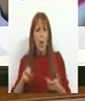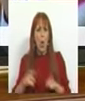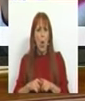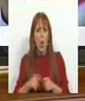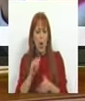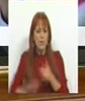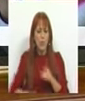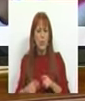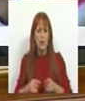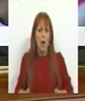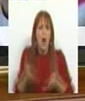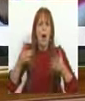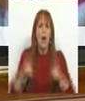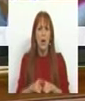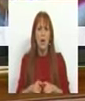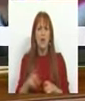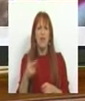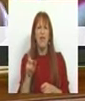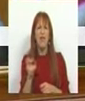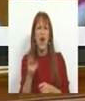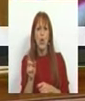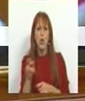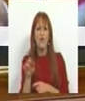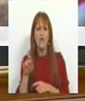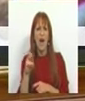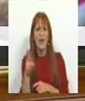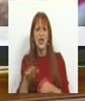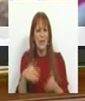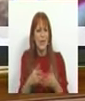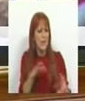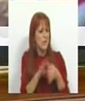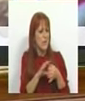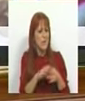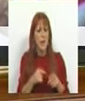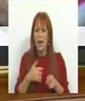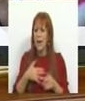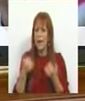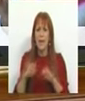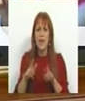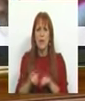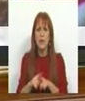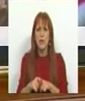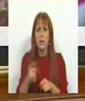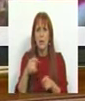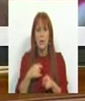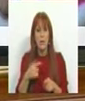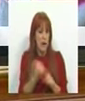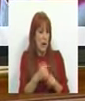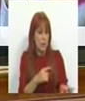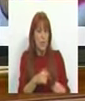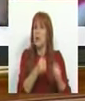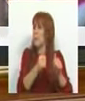ou abdicar do ímpeto varoufakiano que trazia esta coligação e, no fundo, quer deixar já a pessoa que essa estratégia não